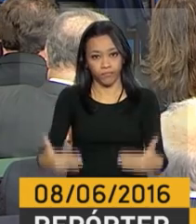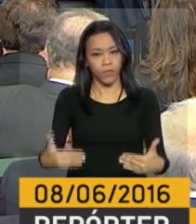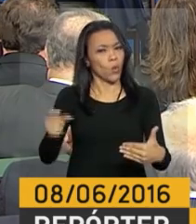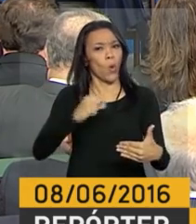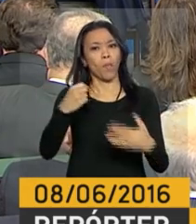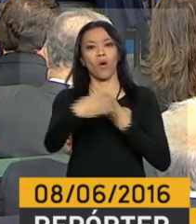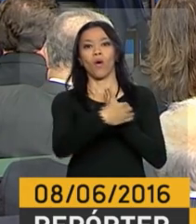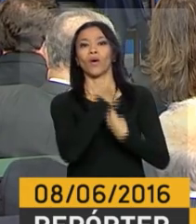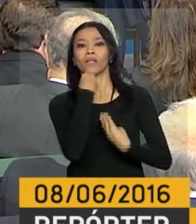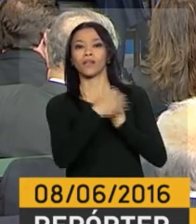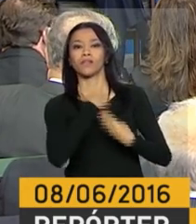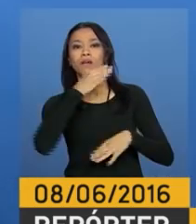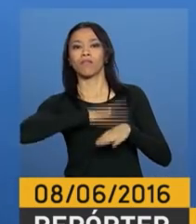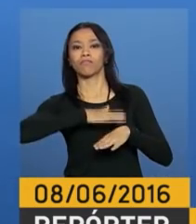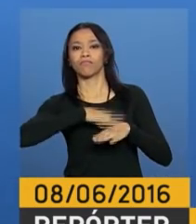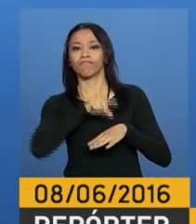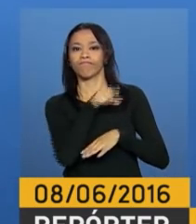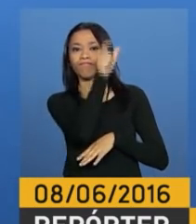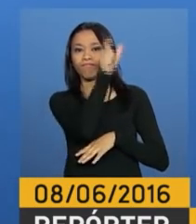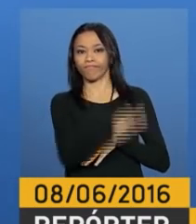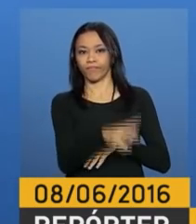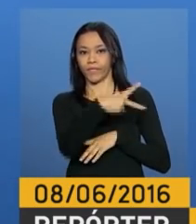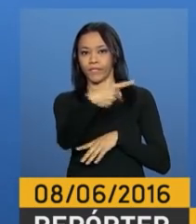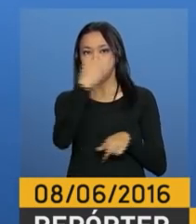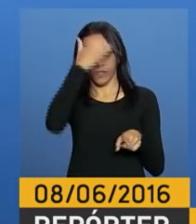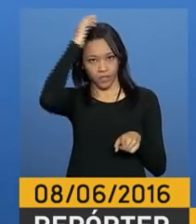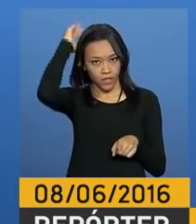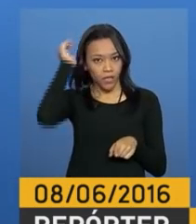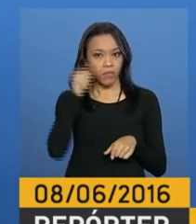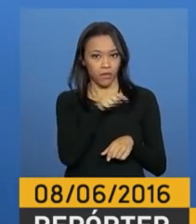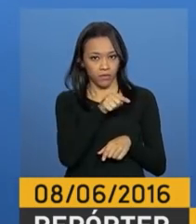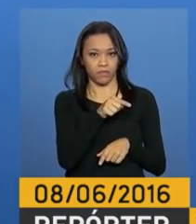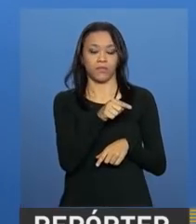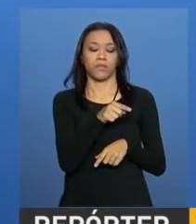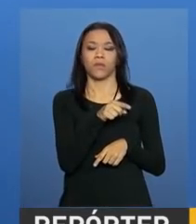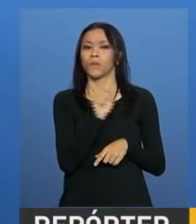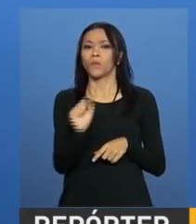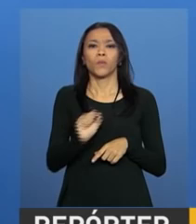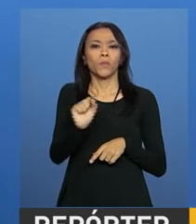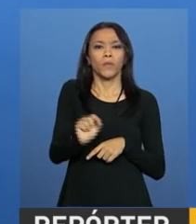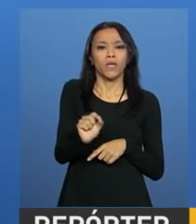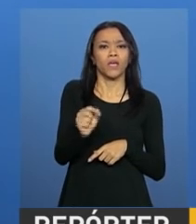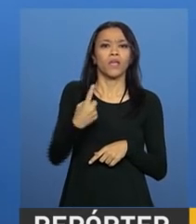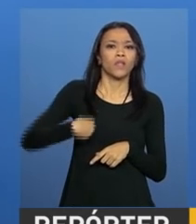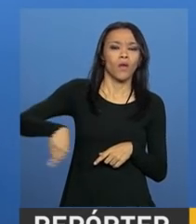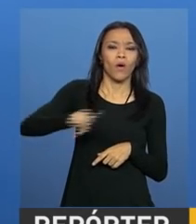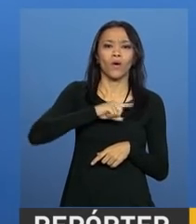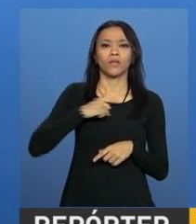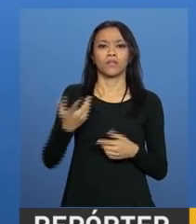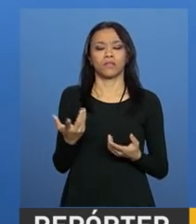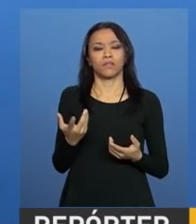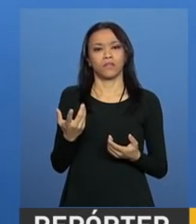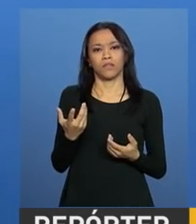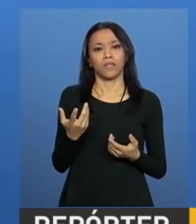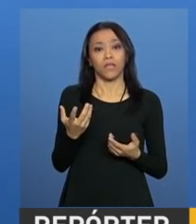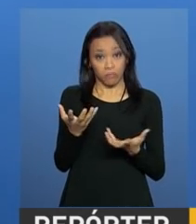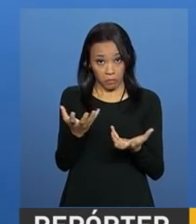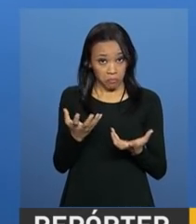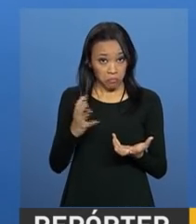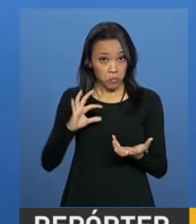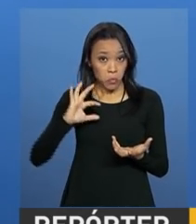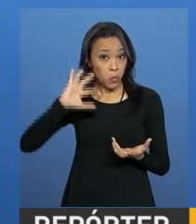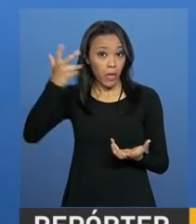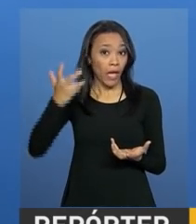de vossa excelência não se está querendo resolver esses problemas